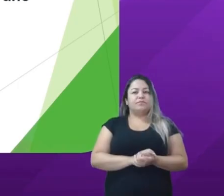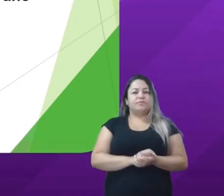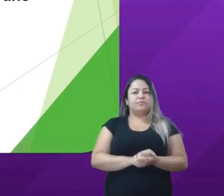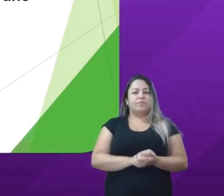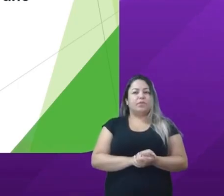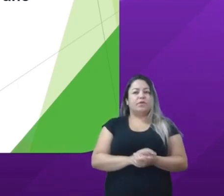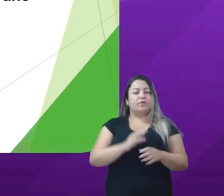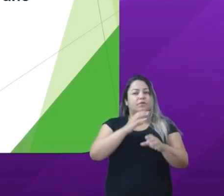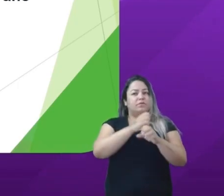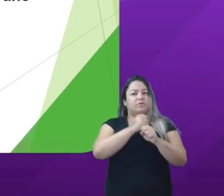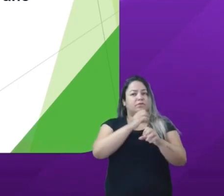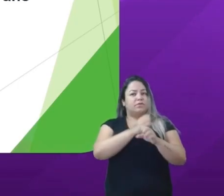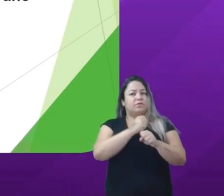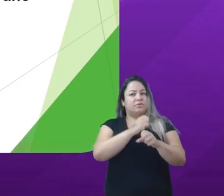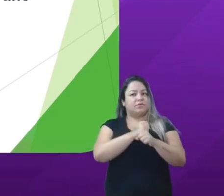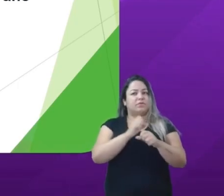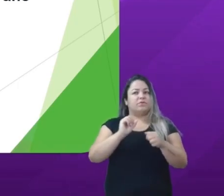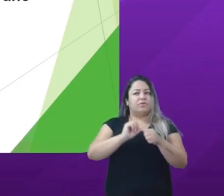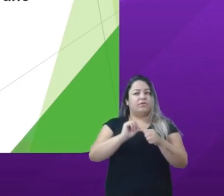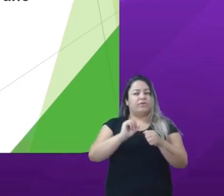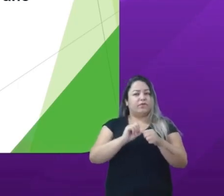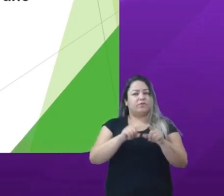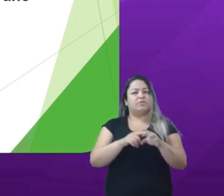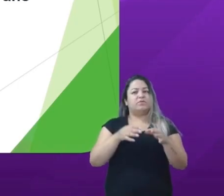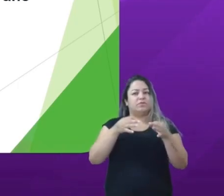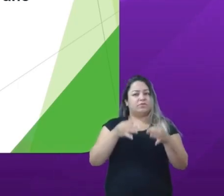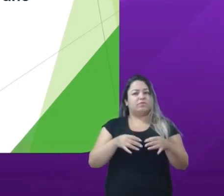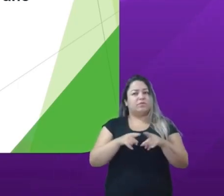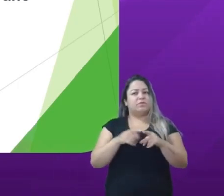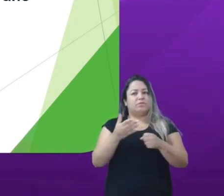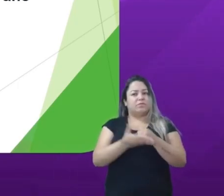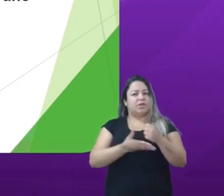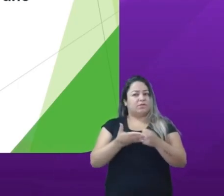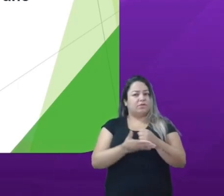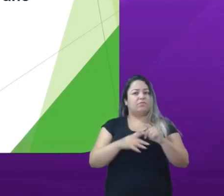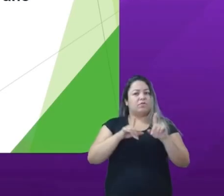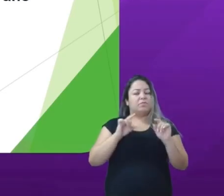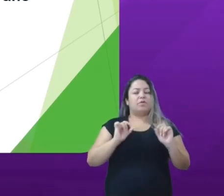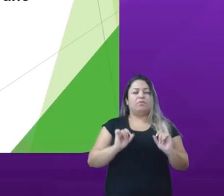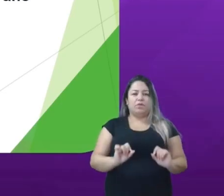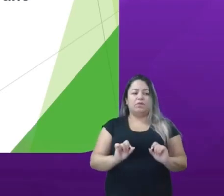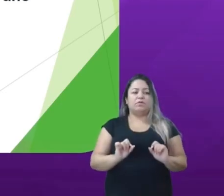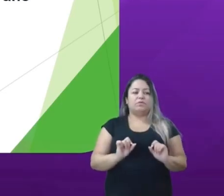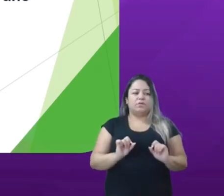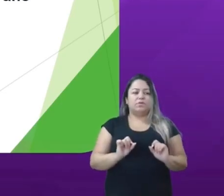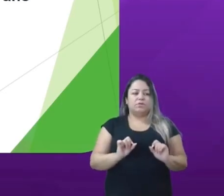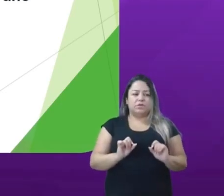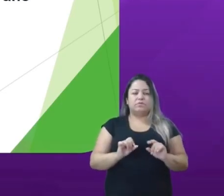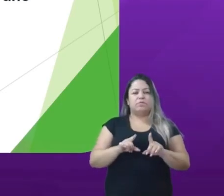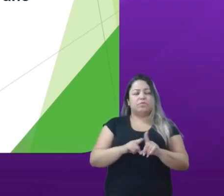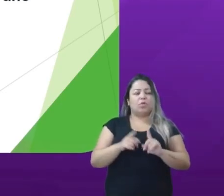Esse orçamento, né, para que ele seja elaborado corretamente, ele precisa se basear em estudos, né, estudos do ponto de